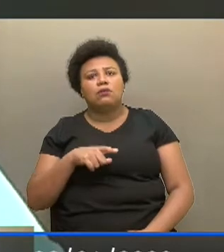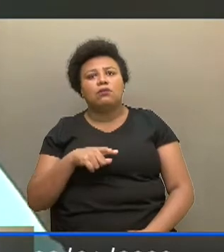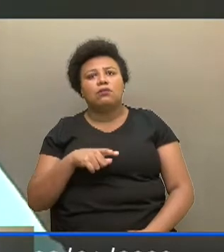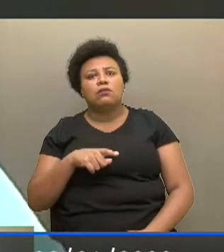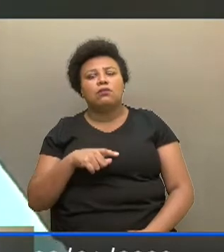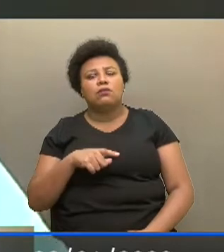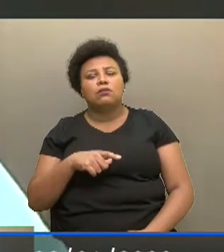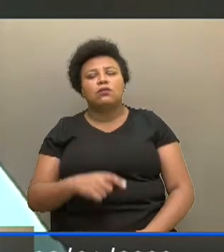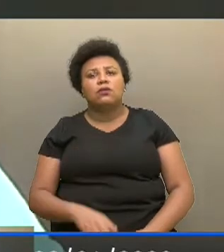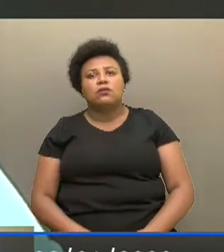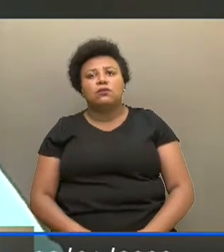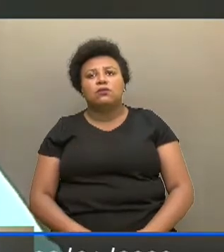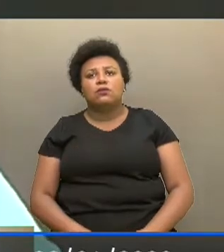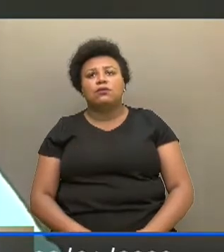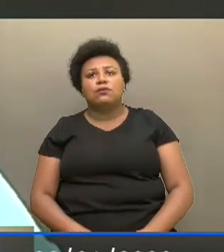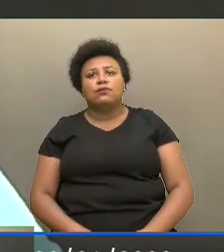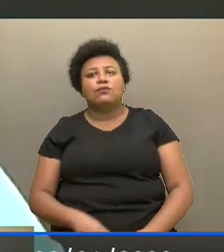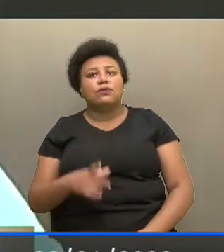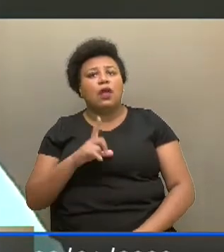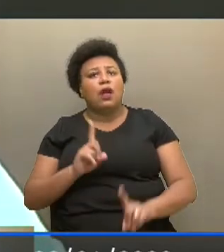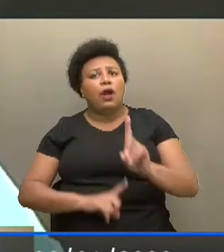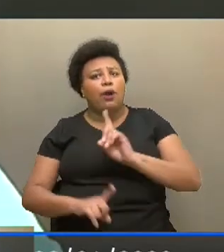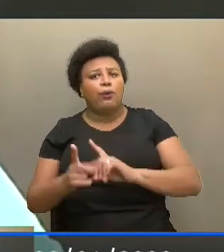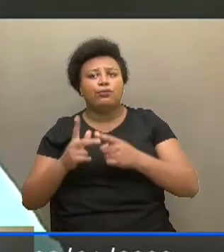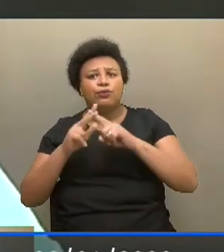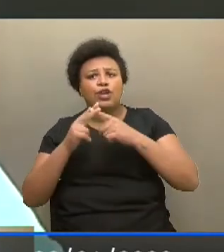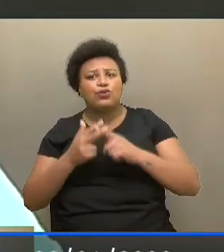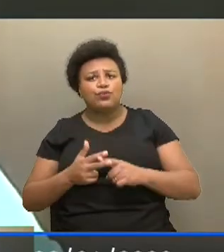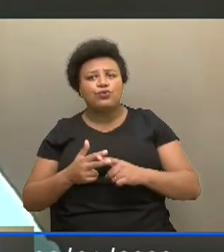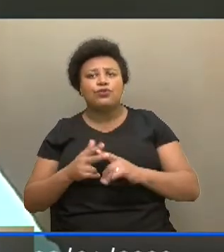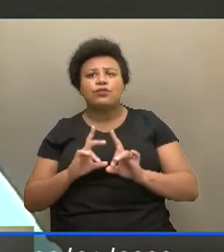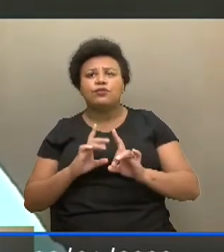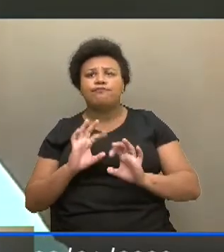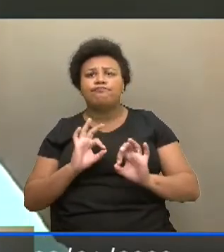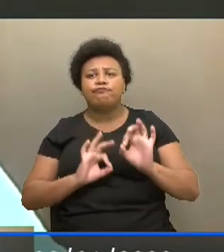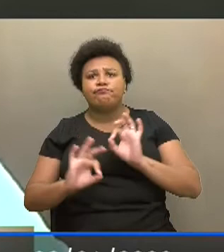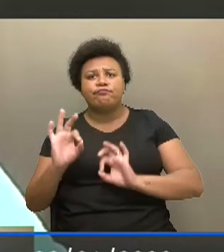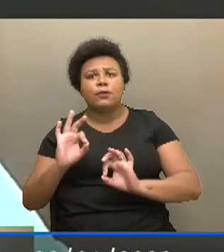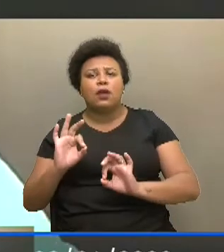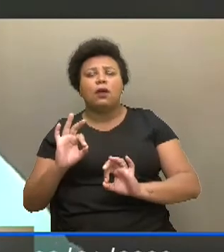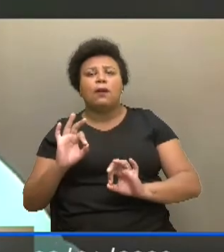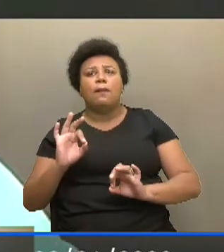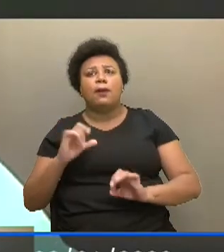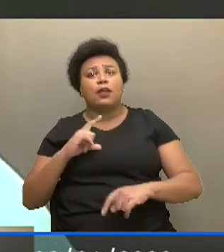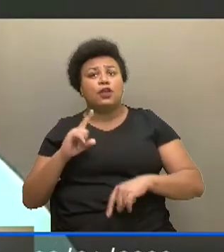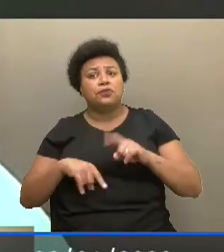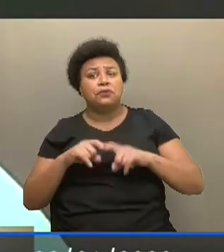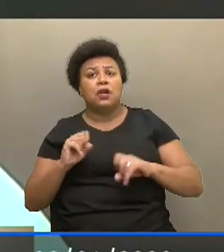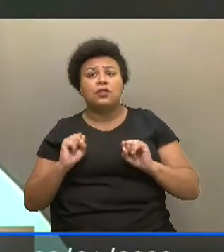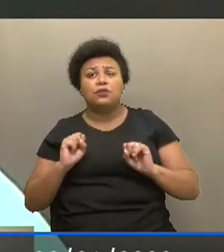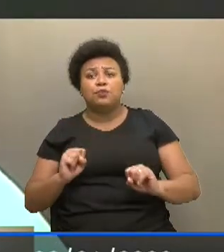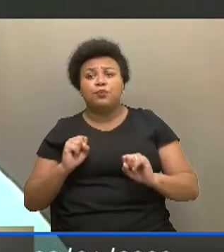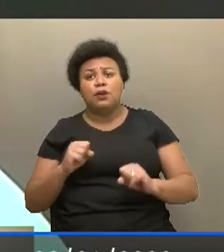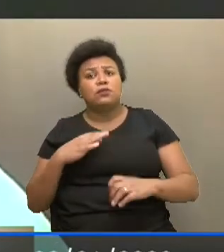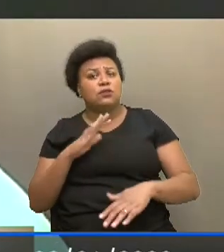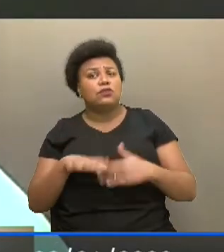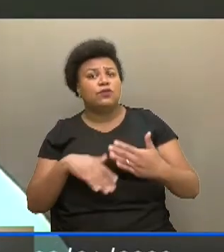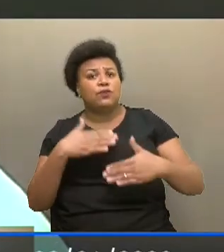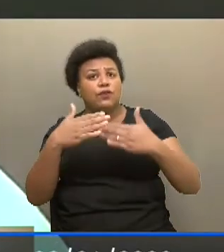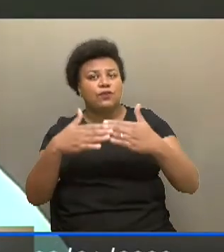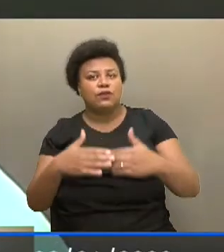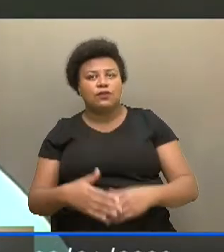que ter aí alguns ajustes e adequações para que as atividades possam ser desenvolvidas